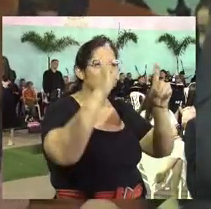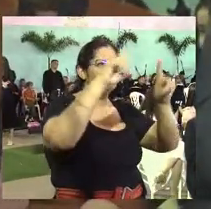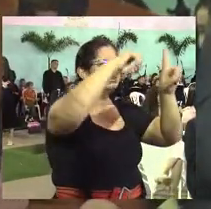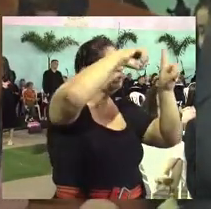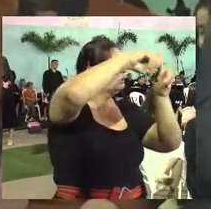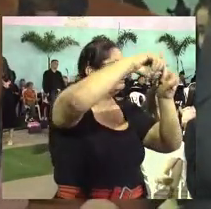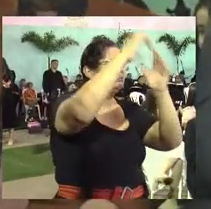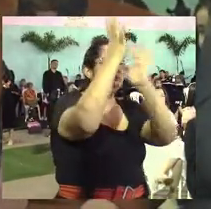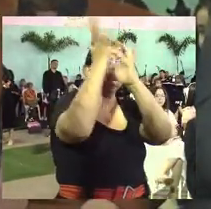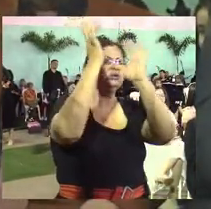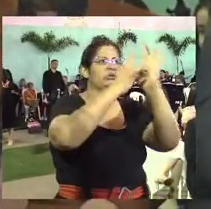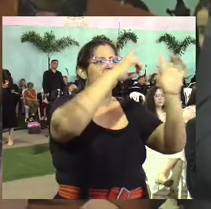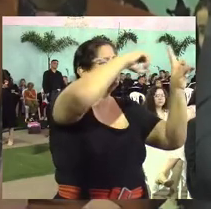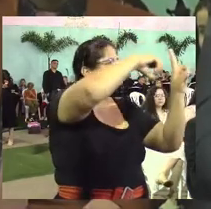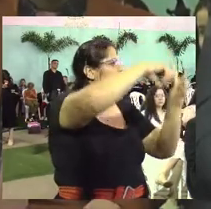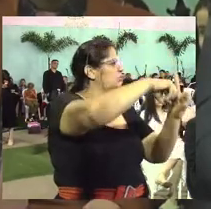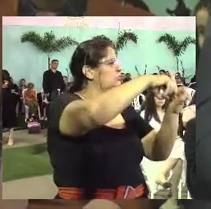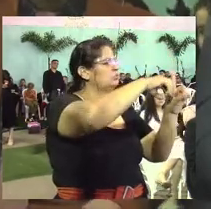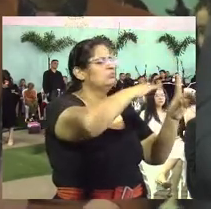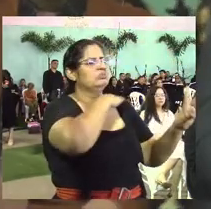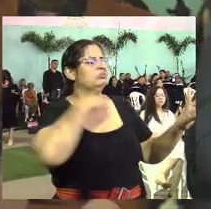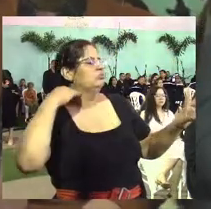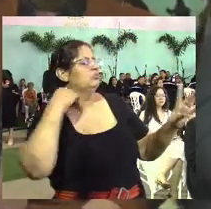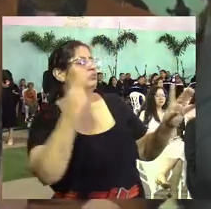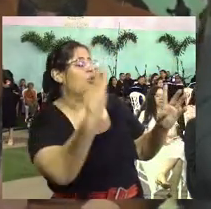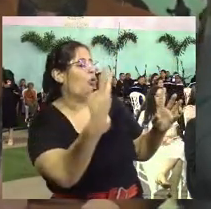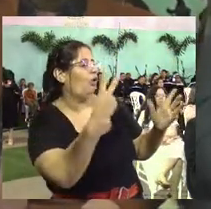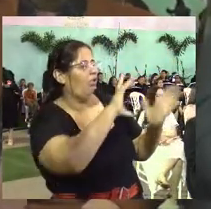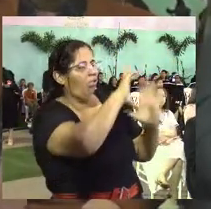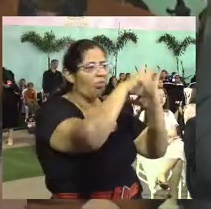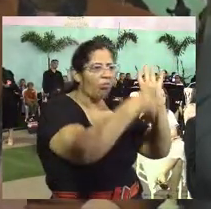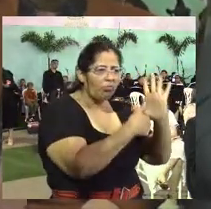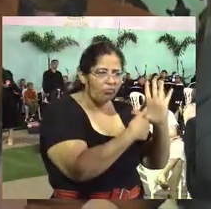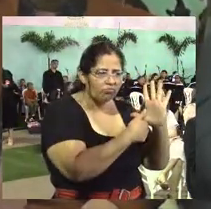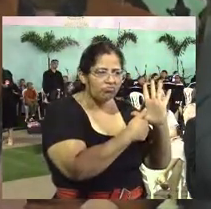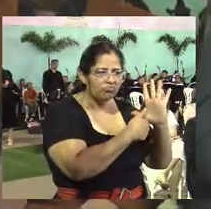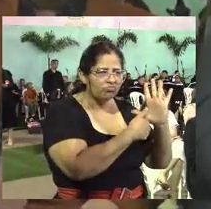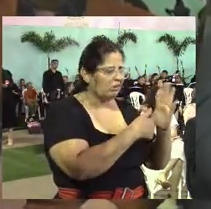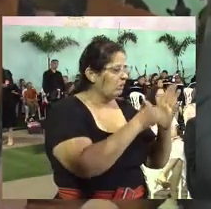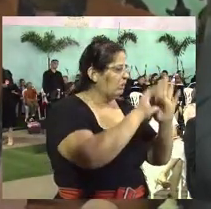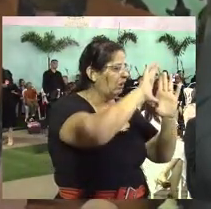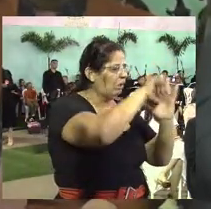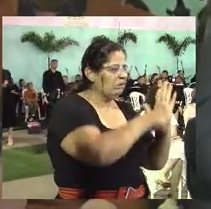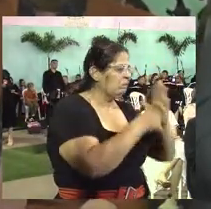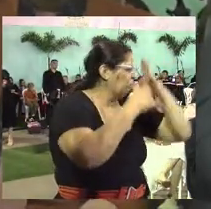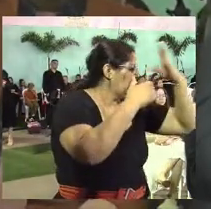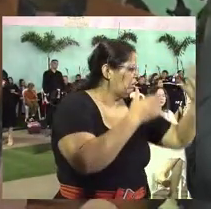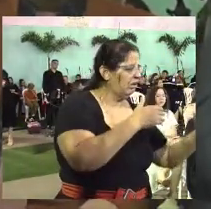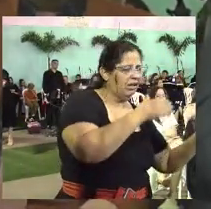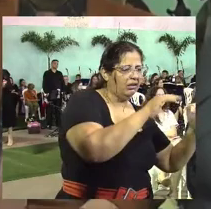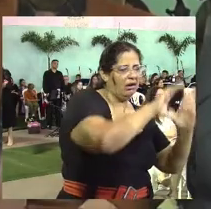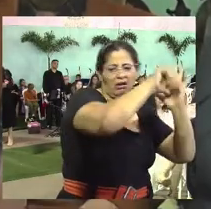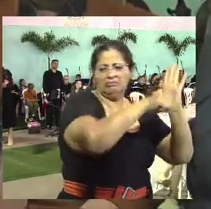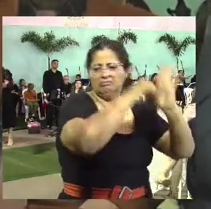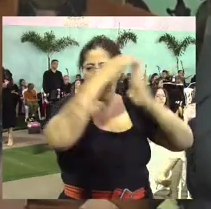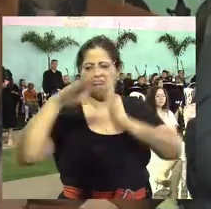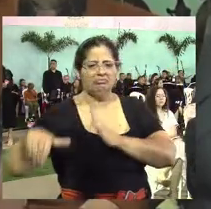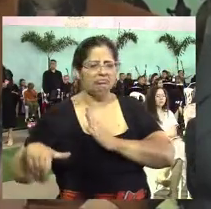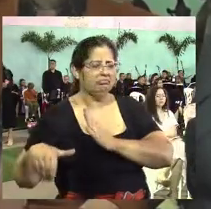na cruz Lucas 23 morreu entre dois ladrões ladrão da esquerda e da direita